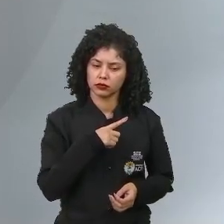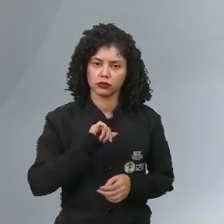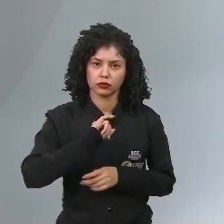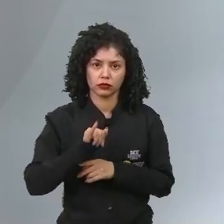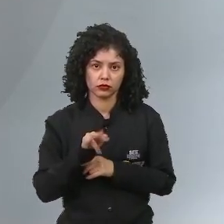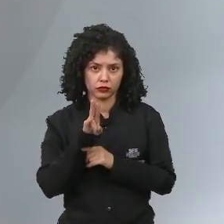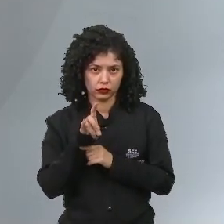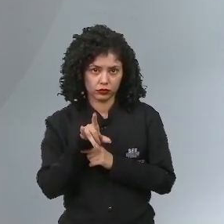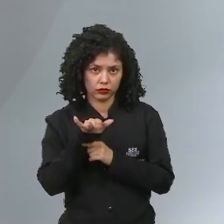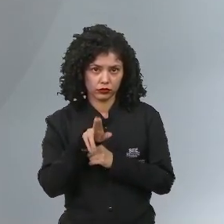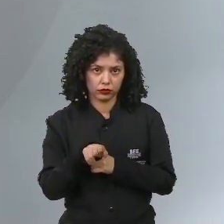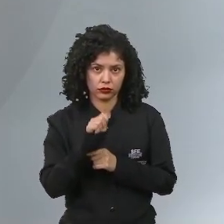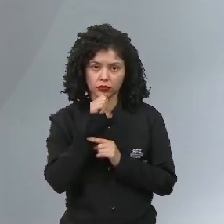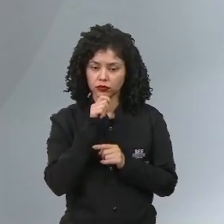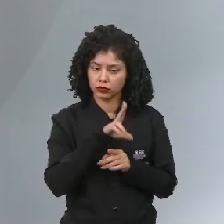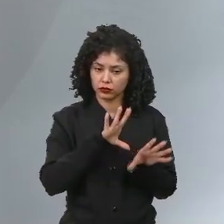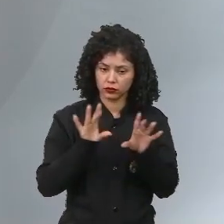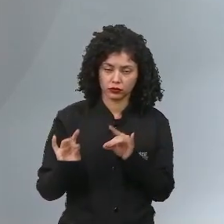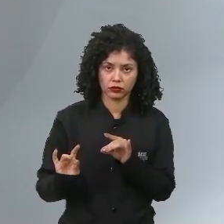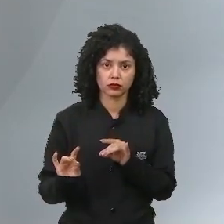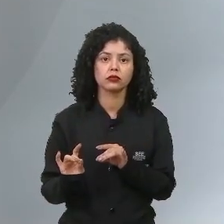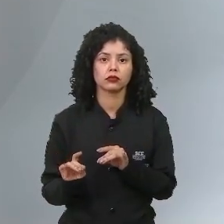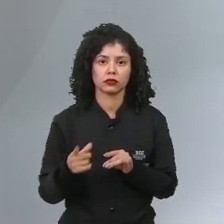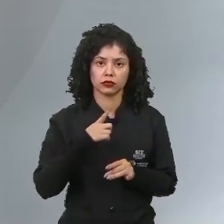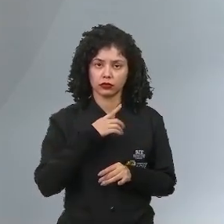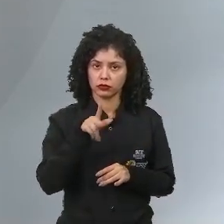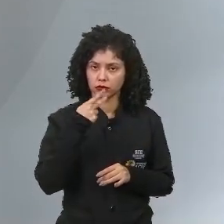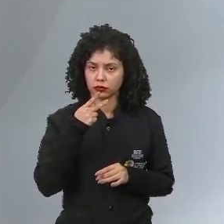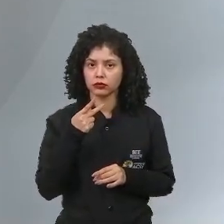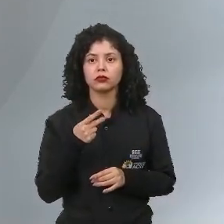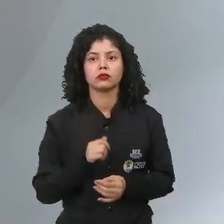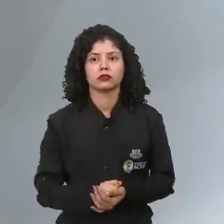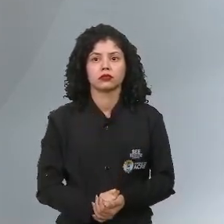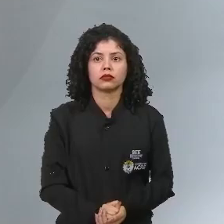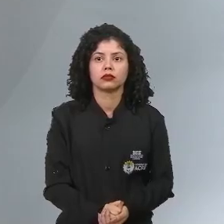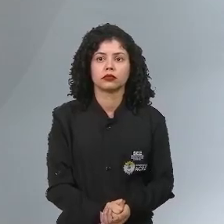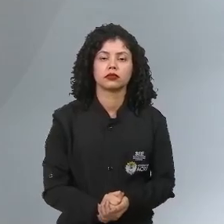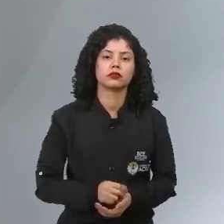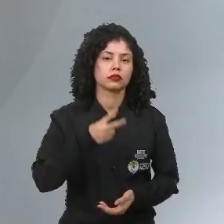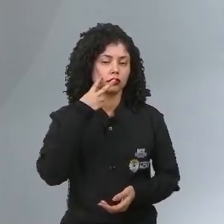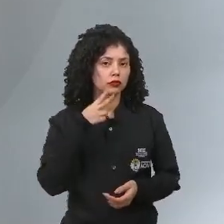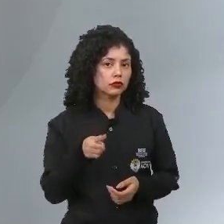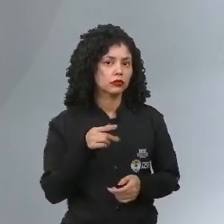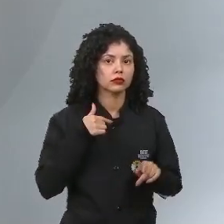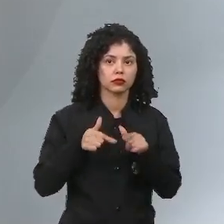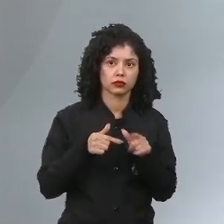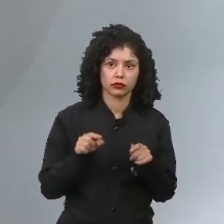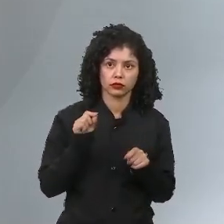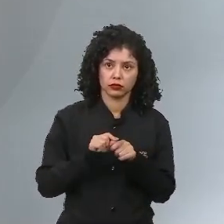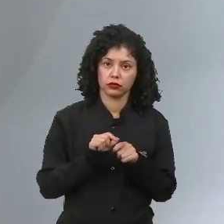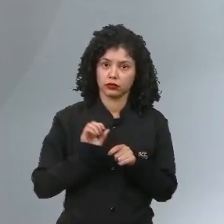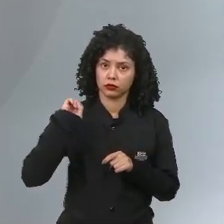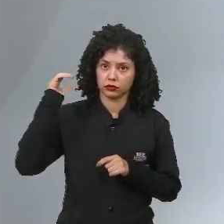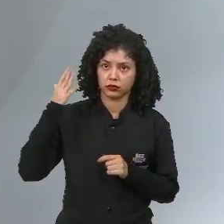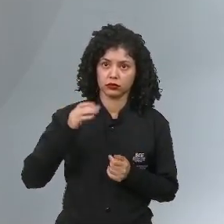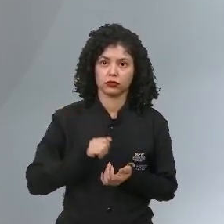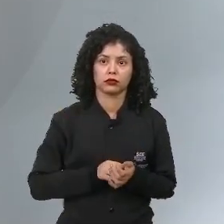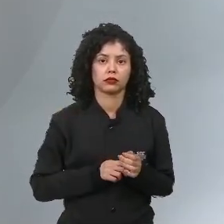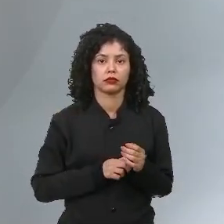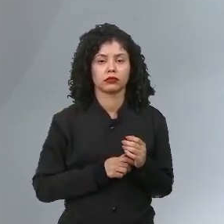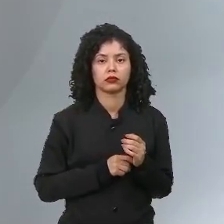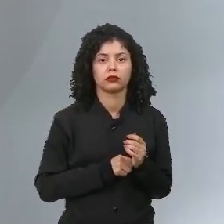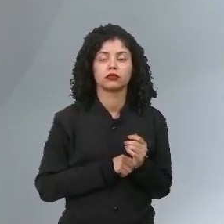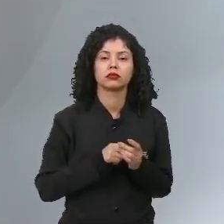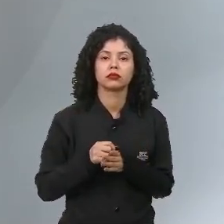Joaquim Silvério, ele vai chegar até a coroa e vai contar tudo aquilo que eles estavam tramando para acontecer, em troca